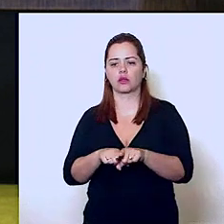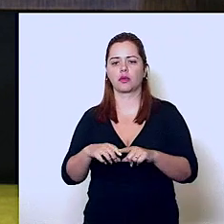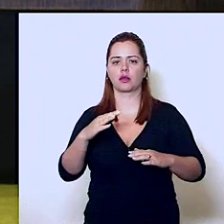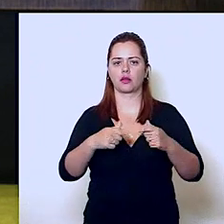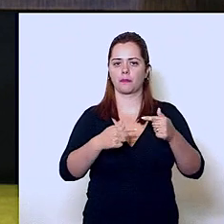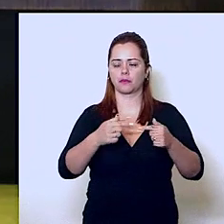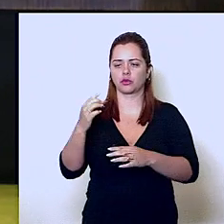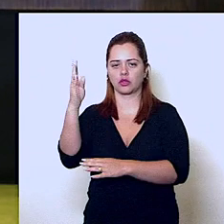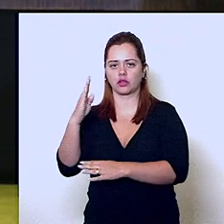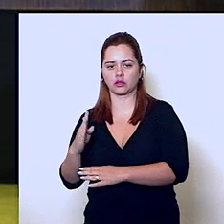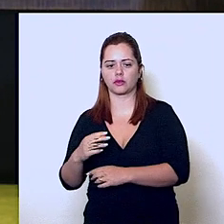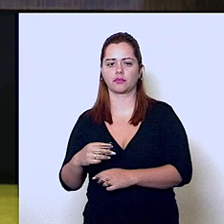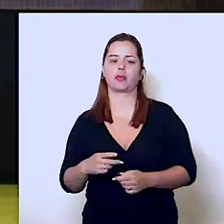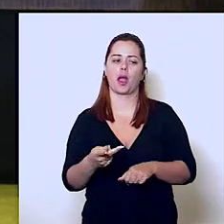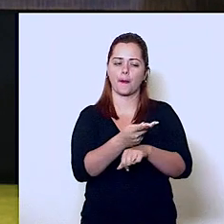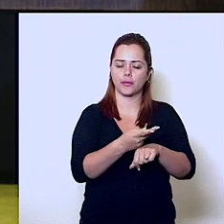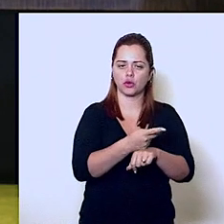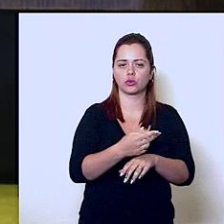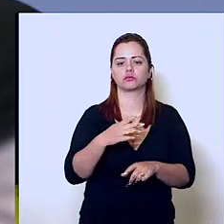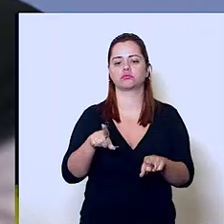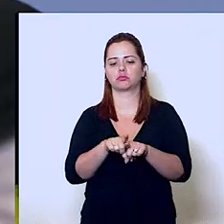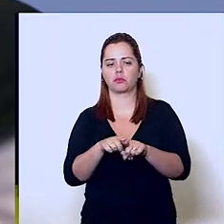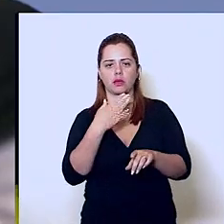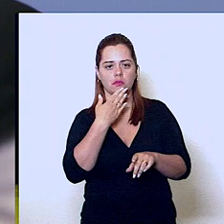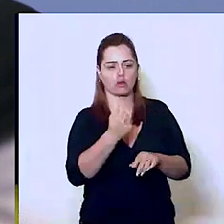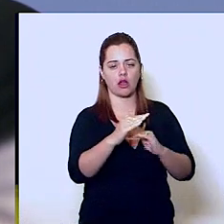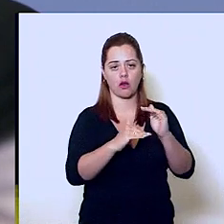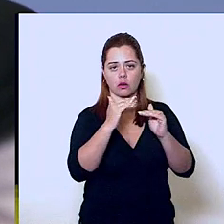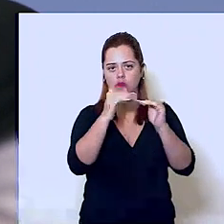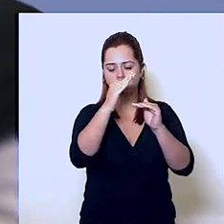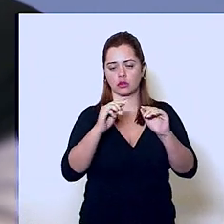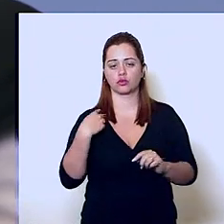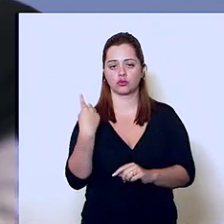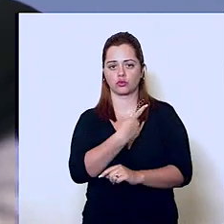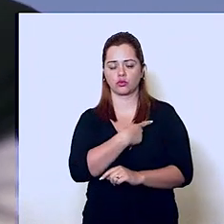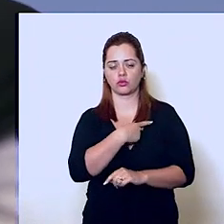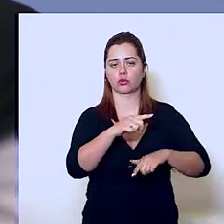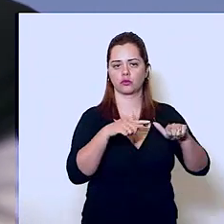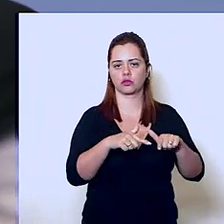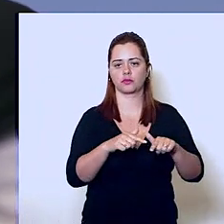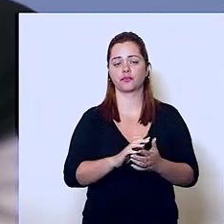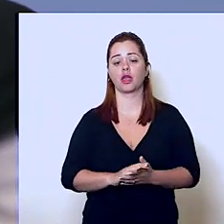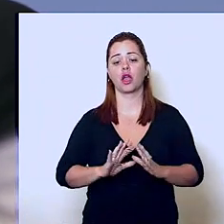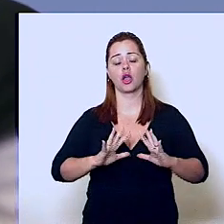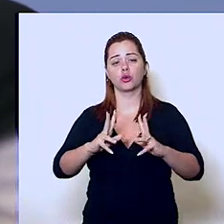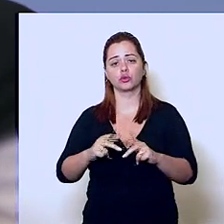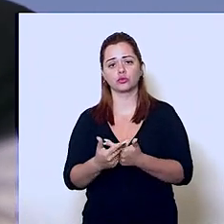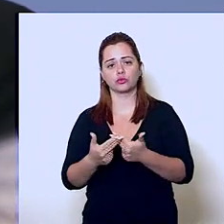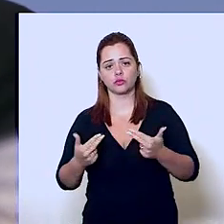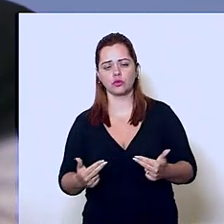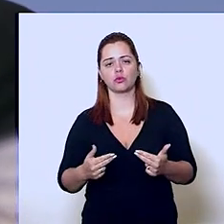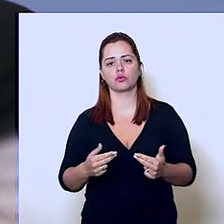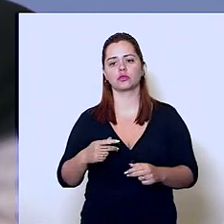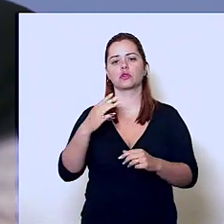e para a valorização e o crescimento profissional dos nossos quadros. Essas são tarefas às quais o embaixador Paulo Tarso se dedicou com tanto afinco. E até